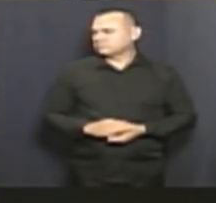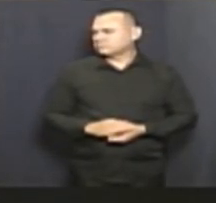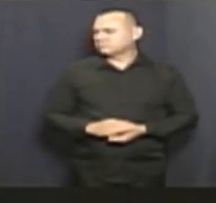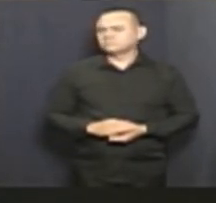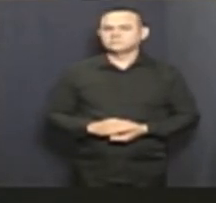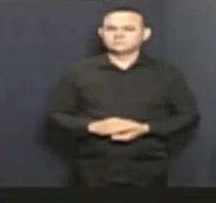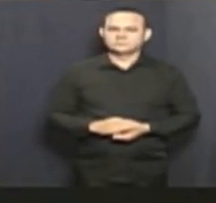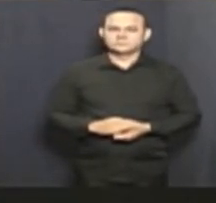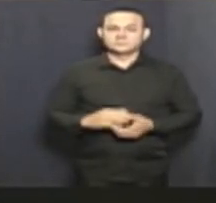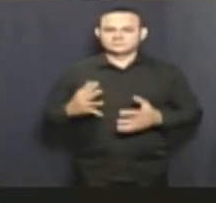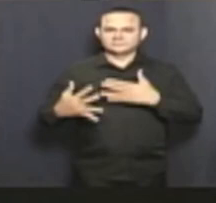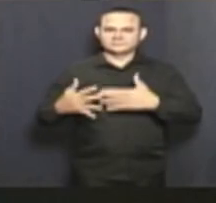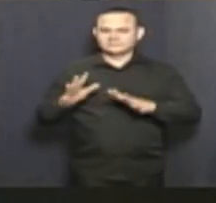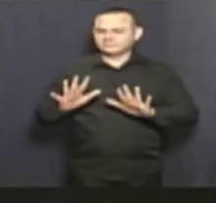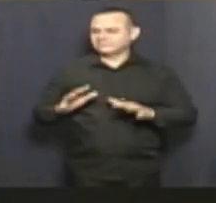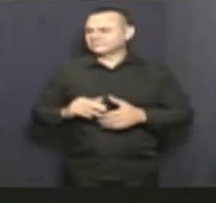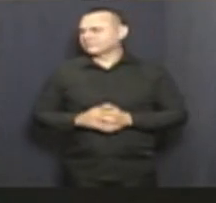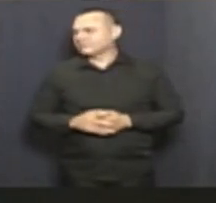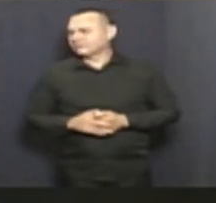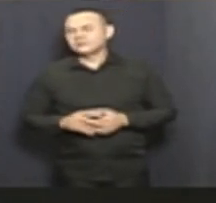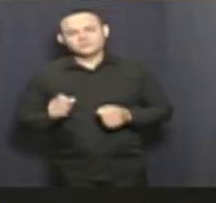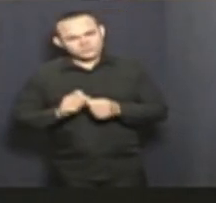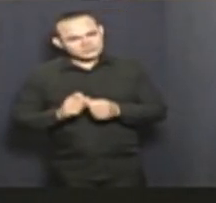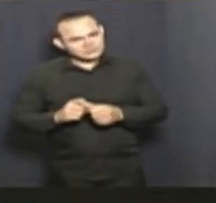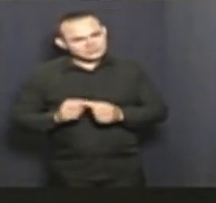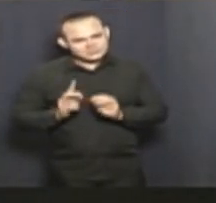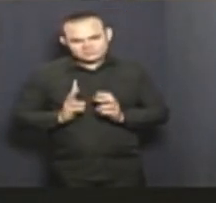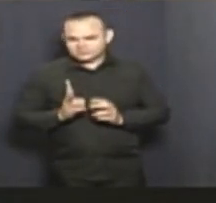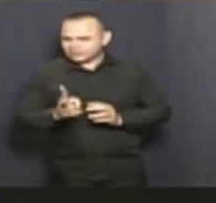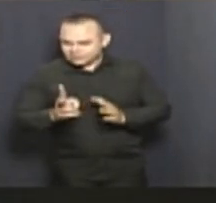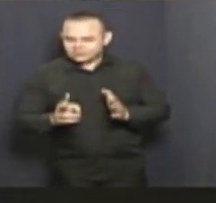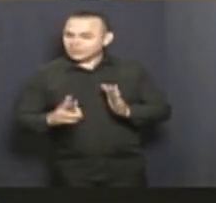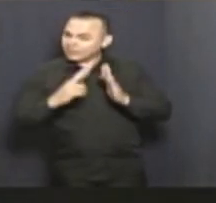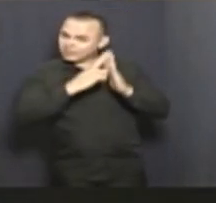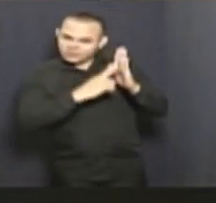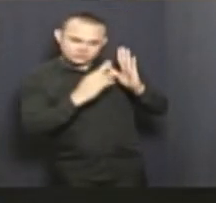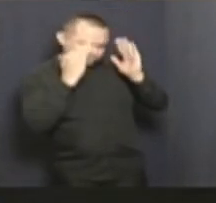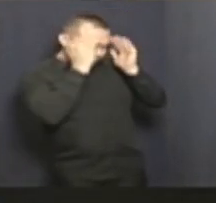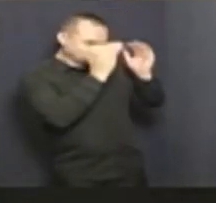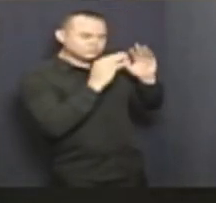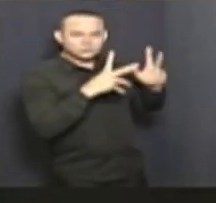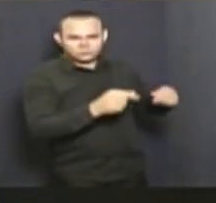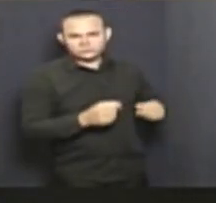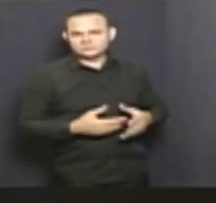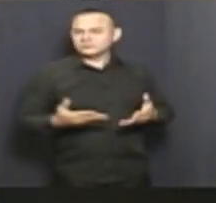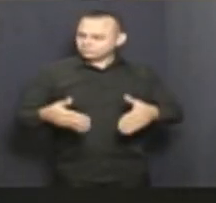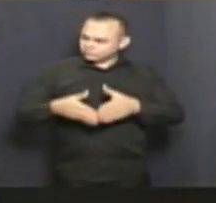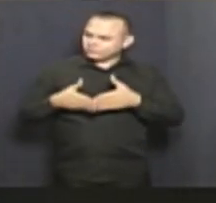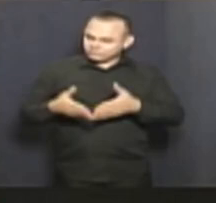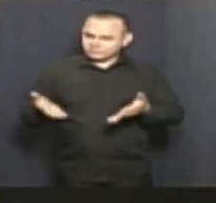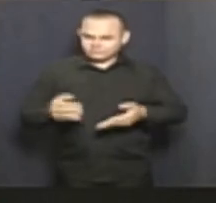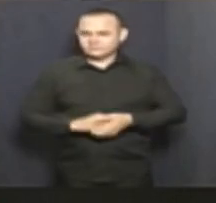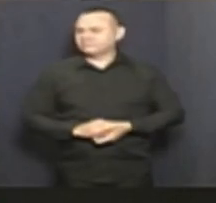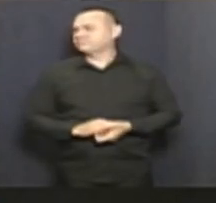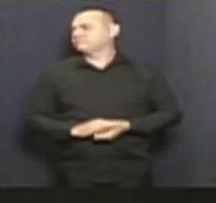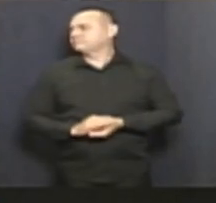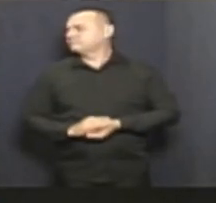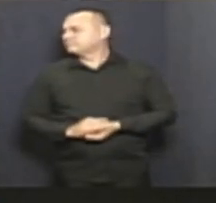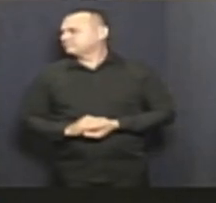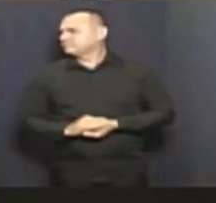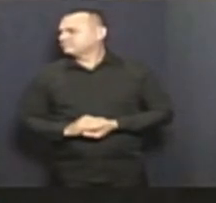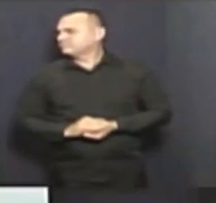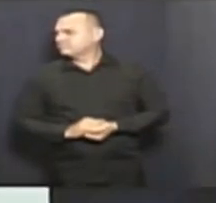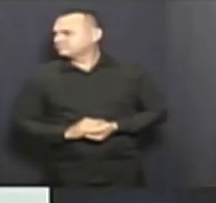nós fizemos esse bloco todo nós estamos seguindo a mesma regra para todos os candidatos o